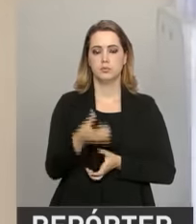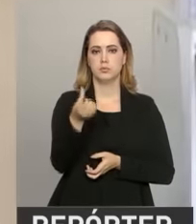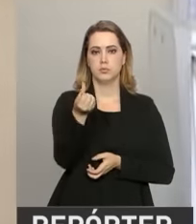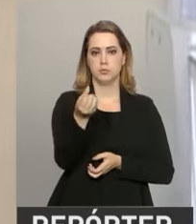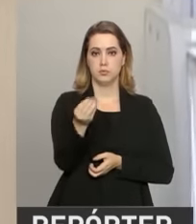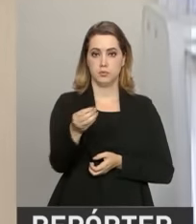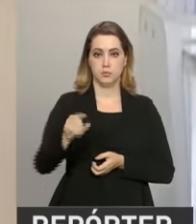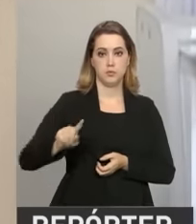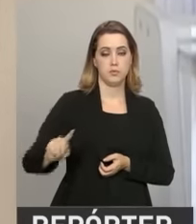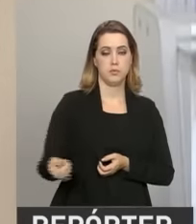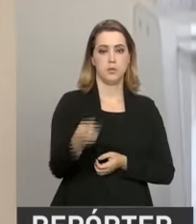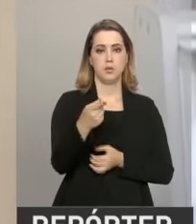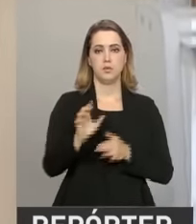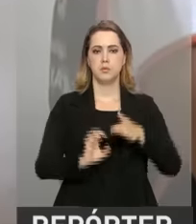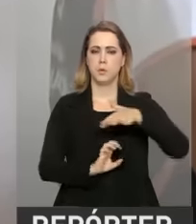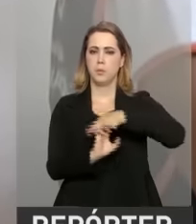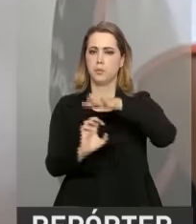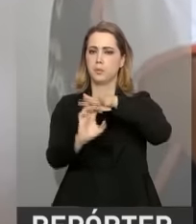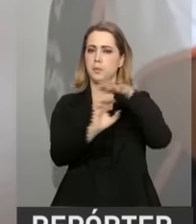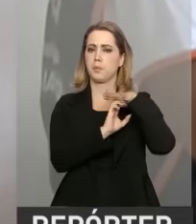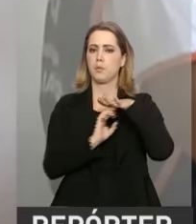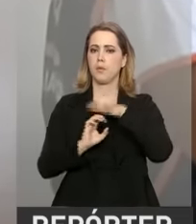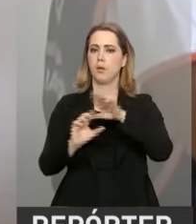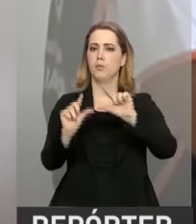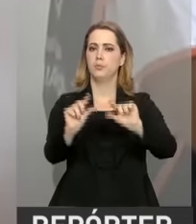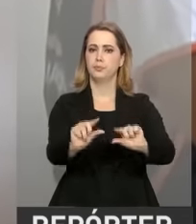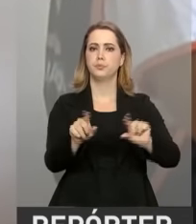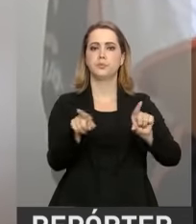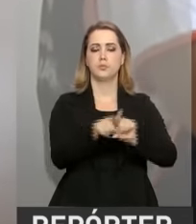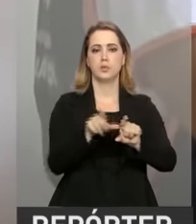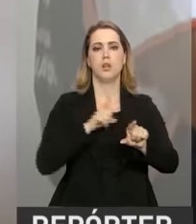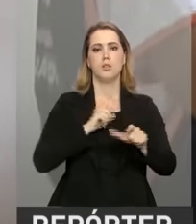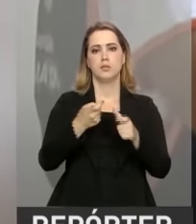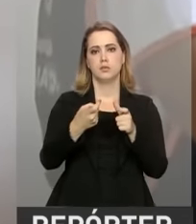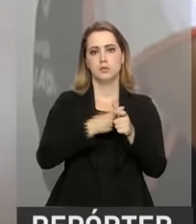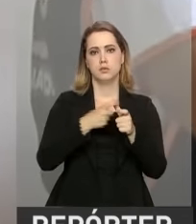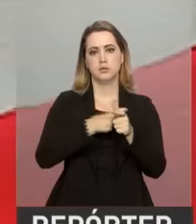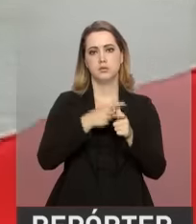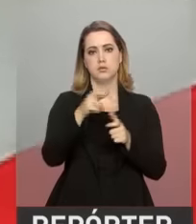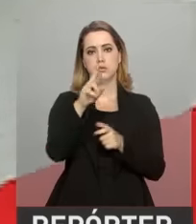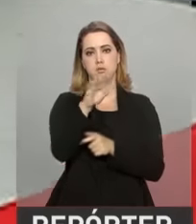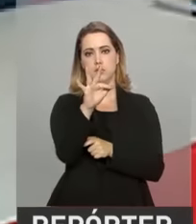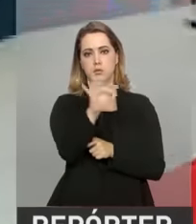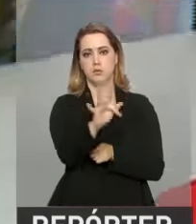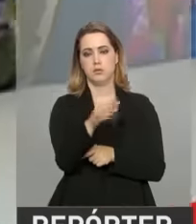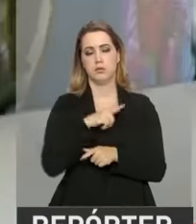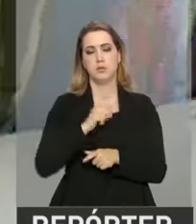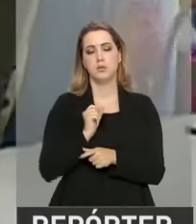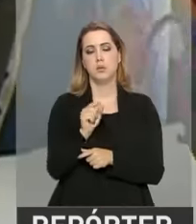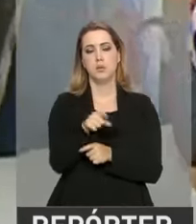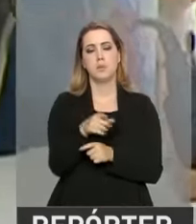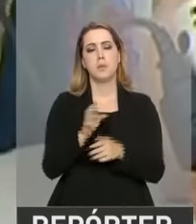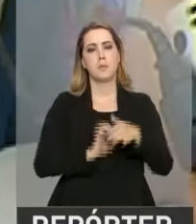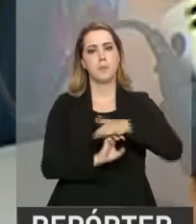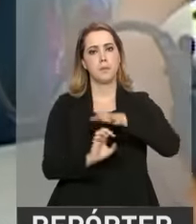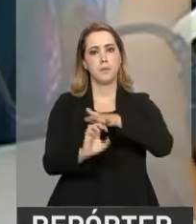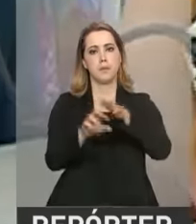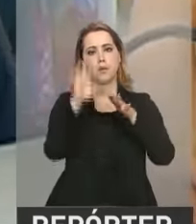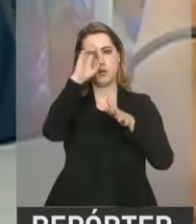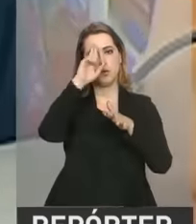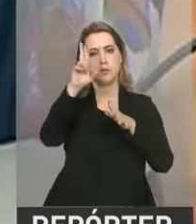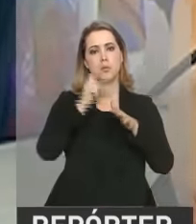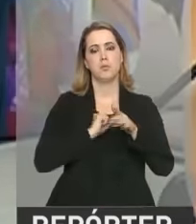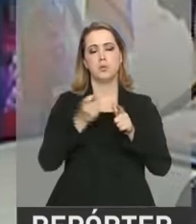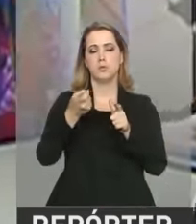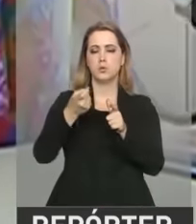600 mil micro e pequenas empresas em todo o país têm dívidas com a Receita Federal. Esses empresários vão poder dividir os débitos